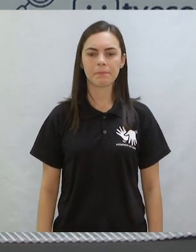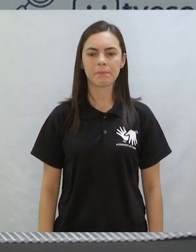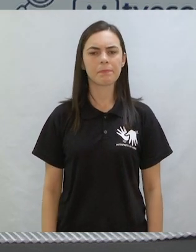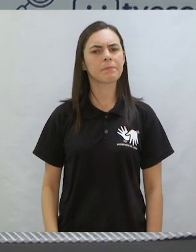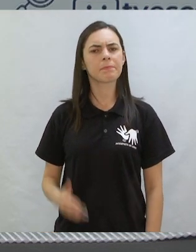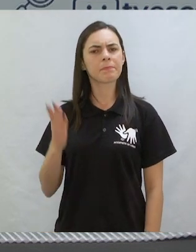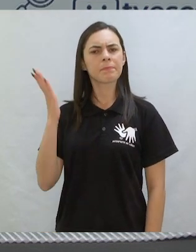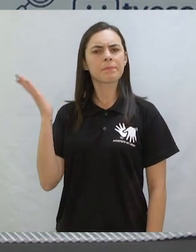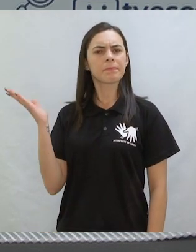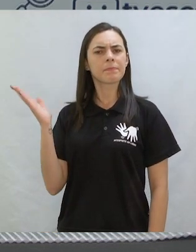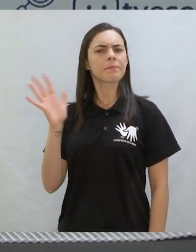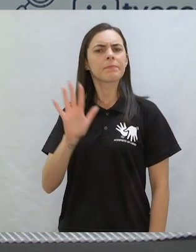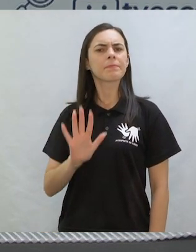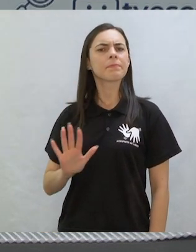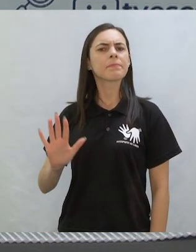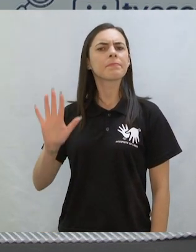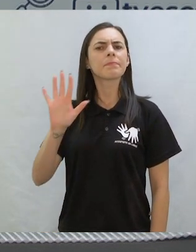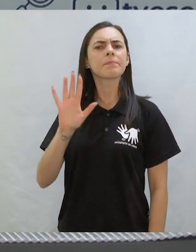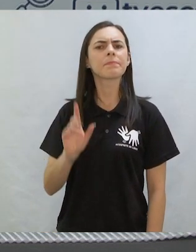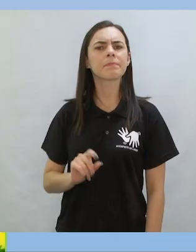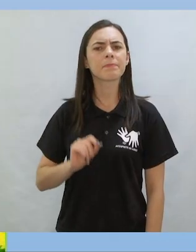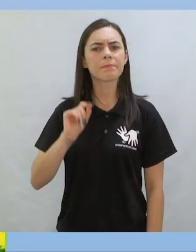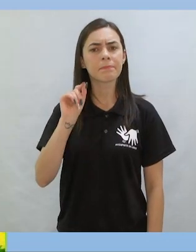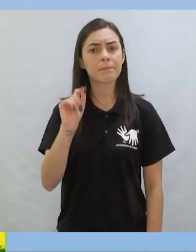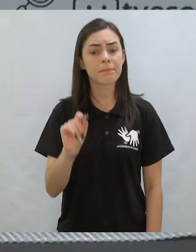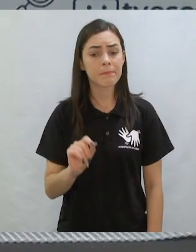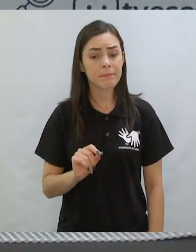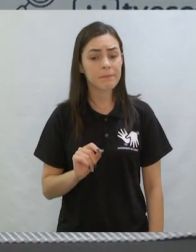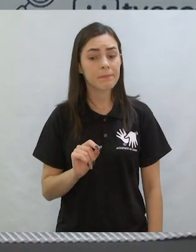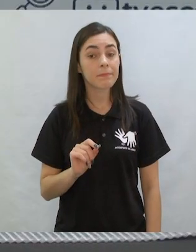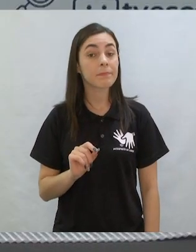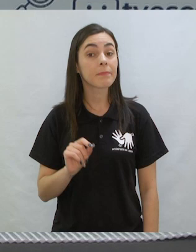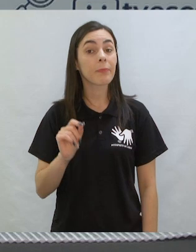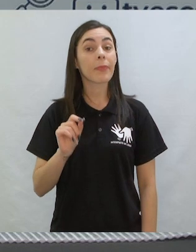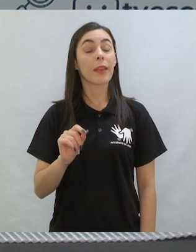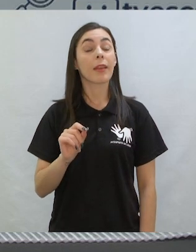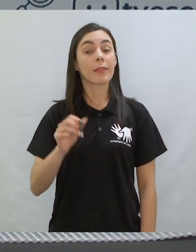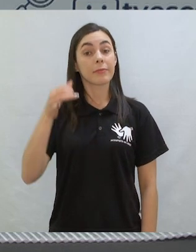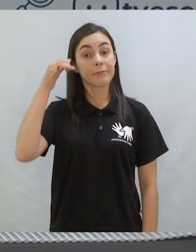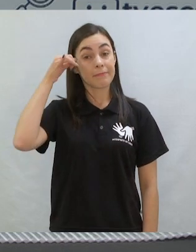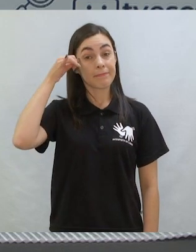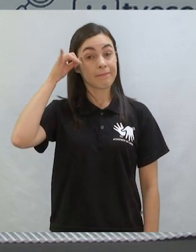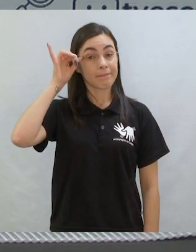Ah, que imagem é essa daqui? É uma